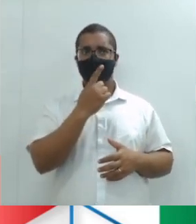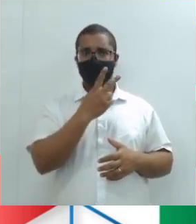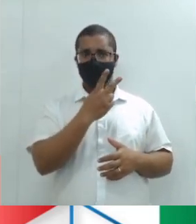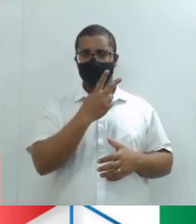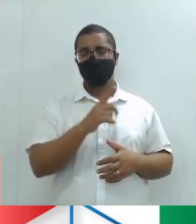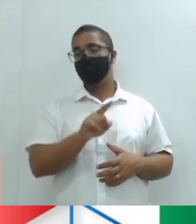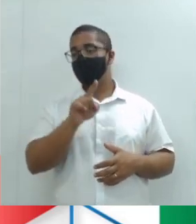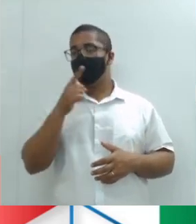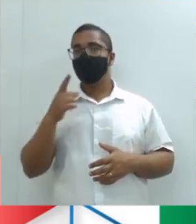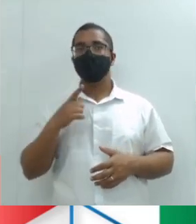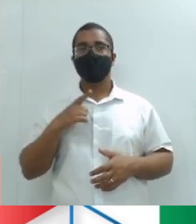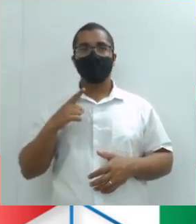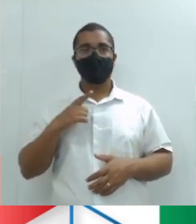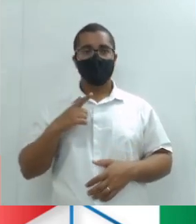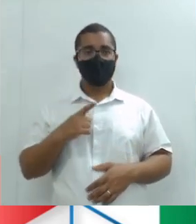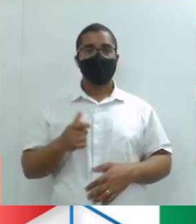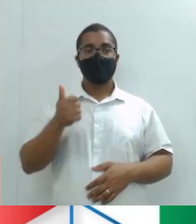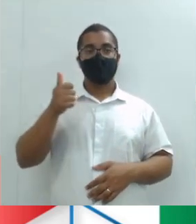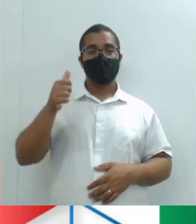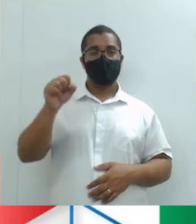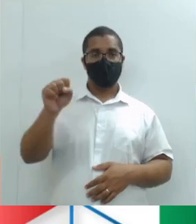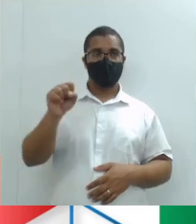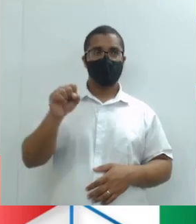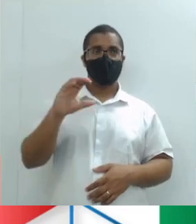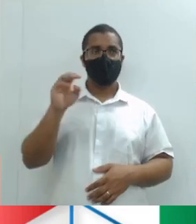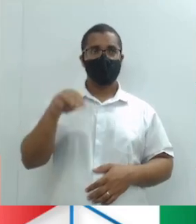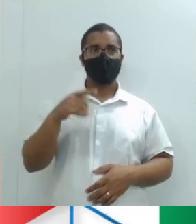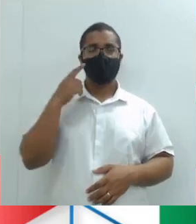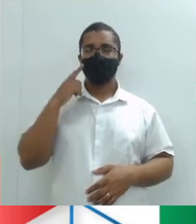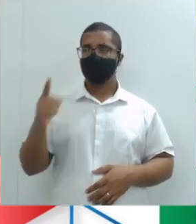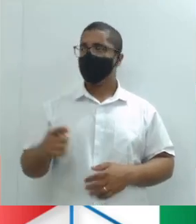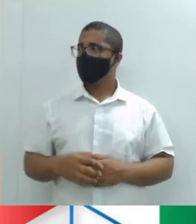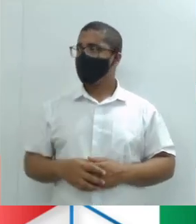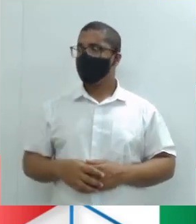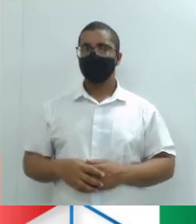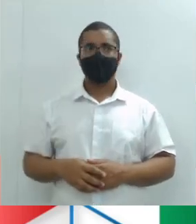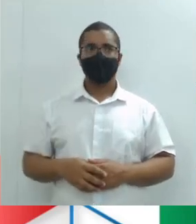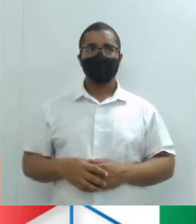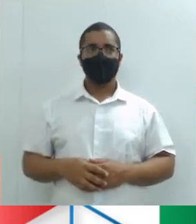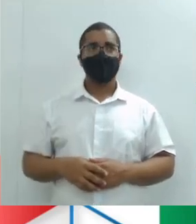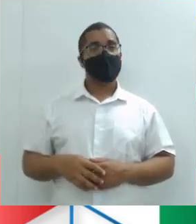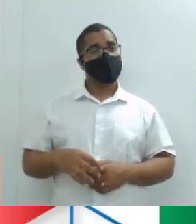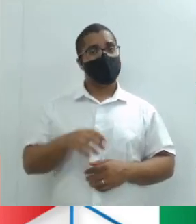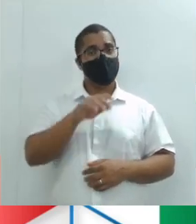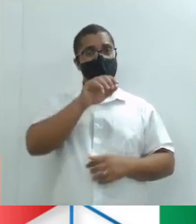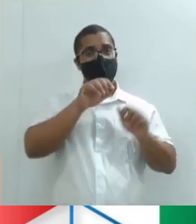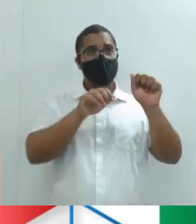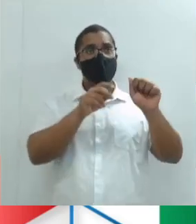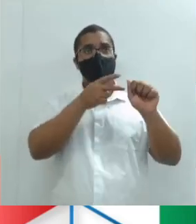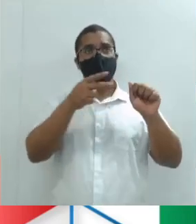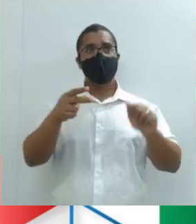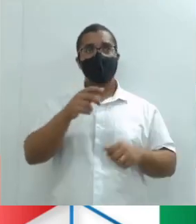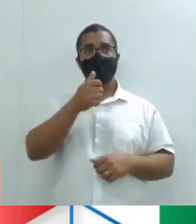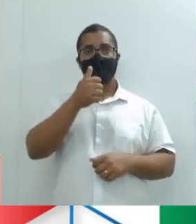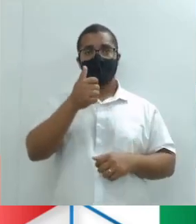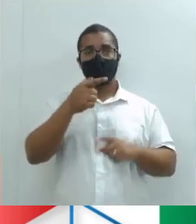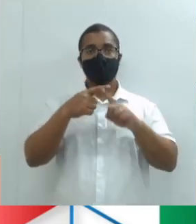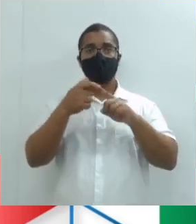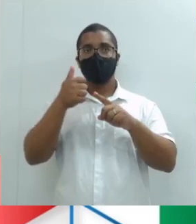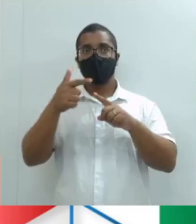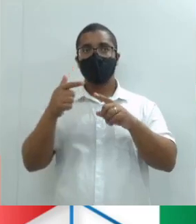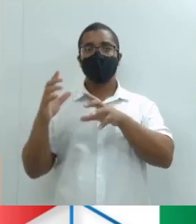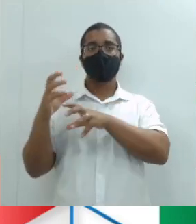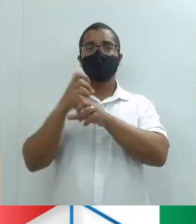centímetros e o quadrado B tem 18 centímetros de aresta. Vamos resolver? Fácil. Eu vou fazer 12 vezes 12, ou 12 ao